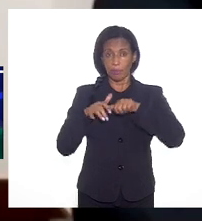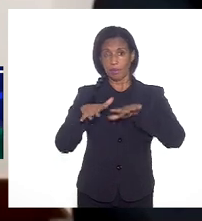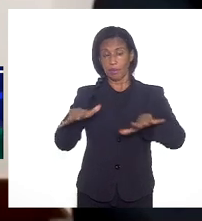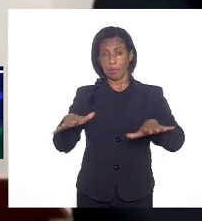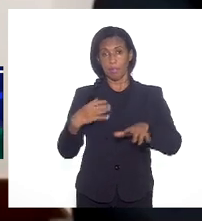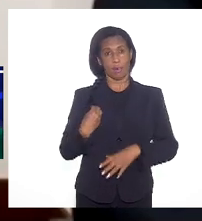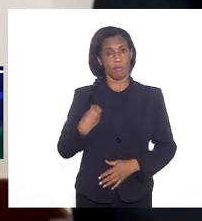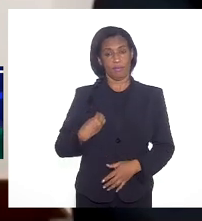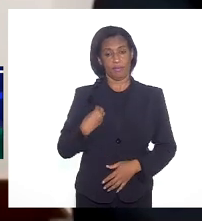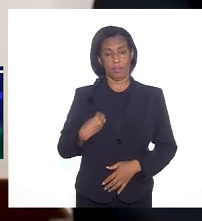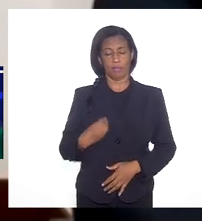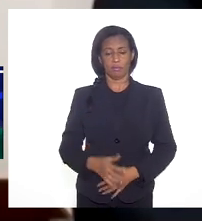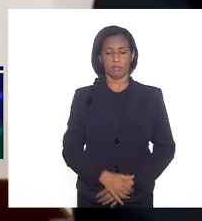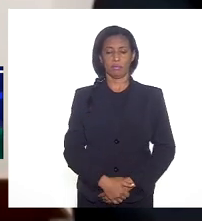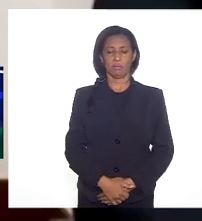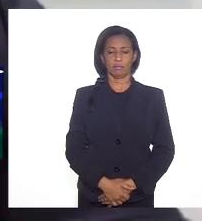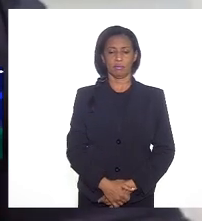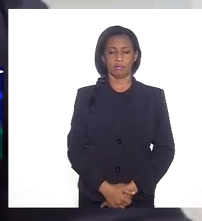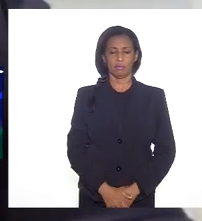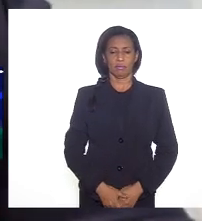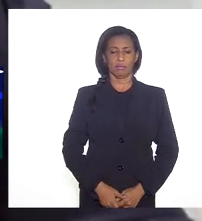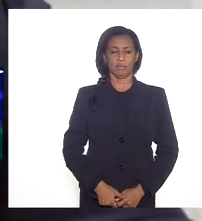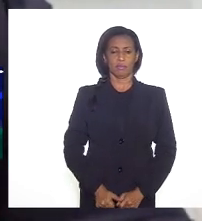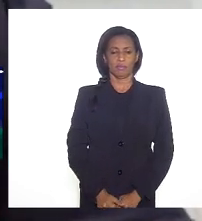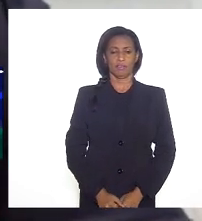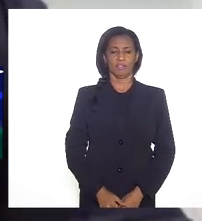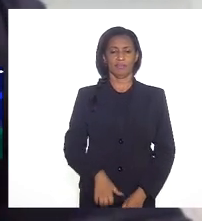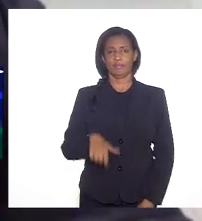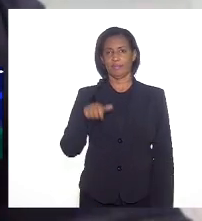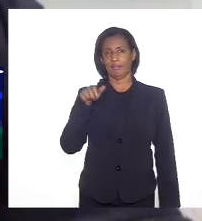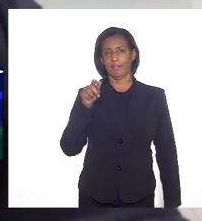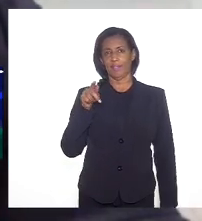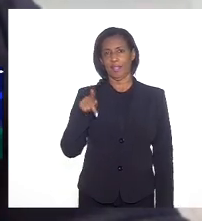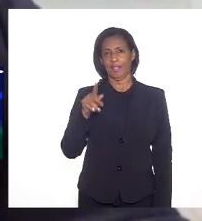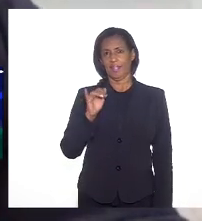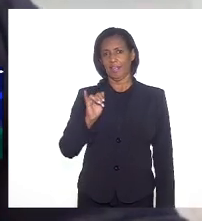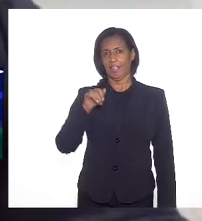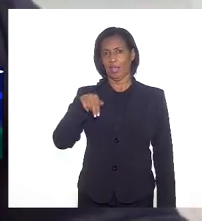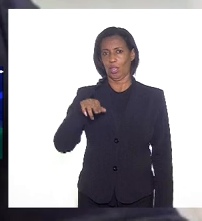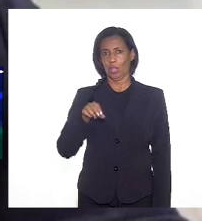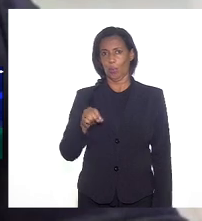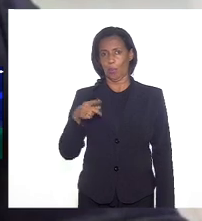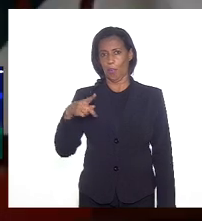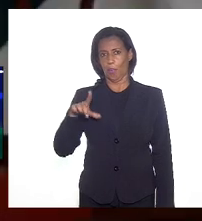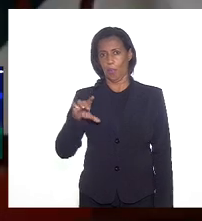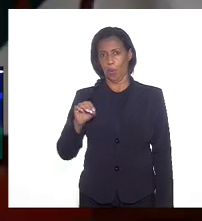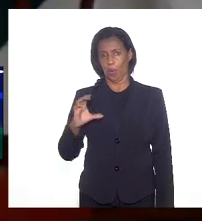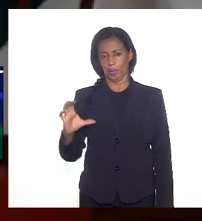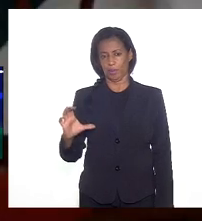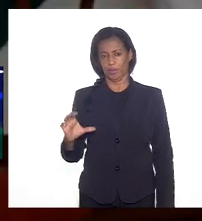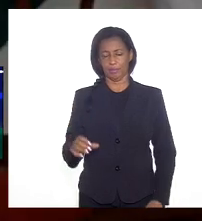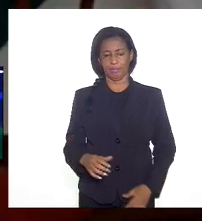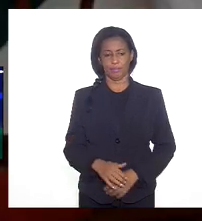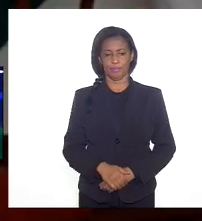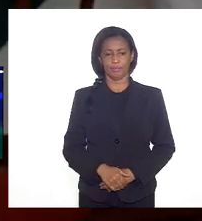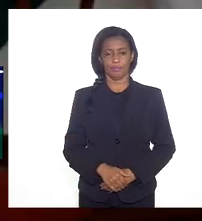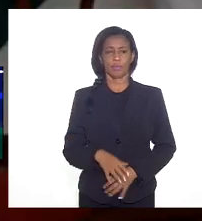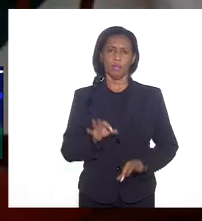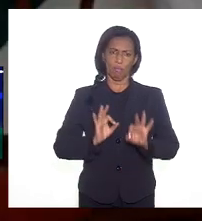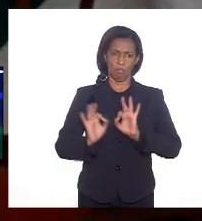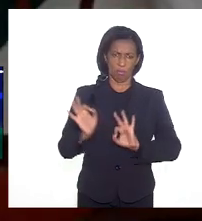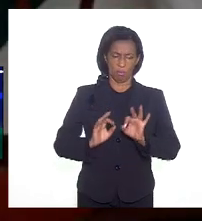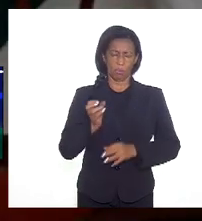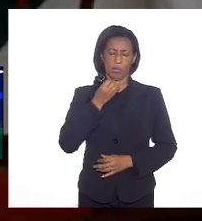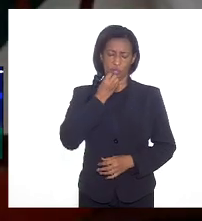tempos boa deputado Alexandre aqui no bloco presidente projeto bom